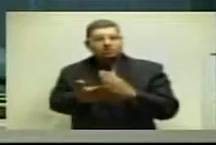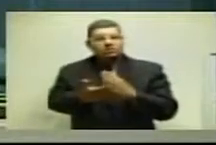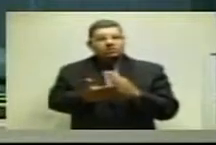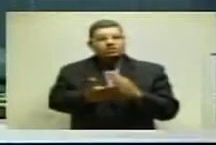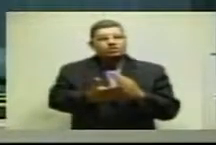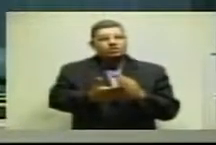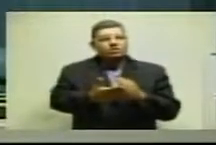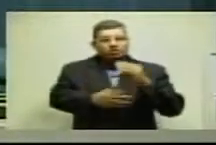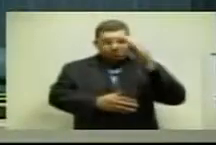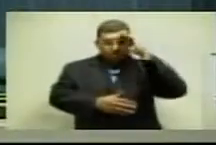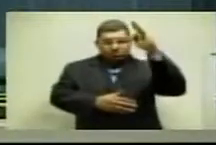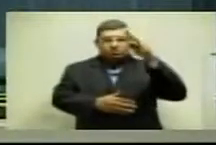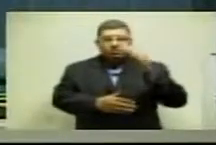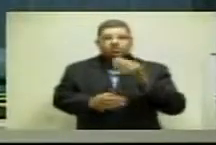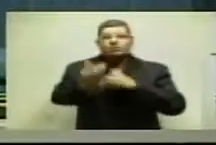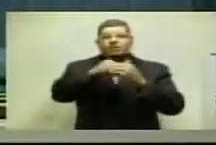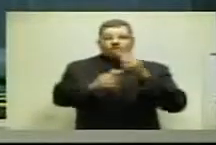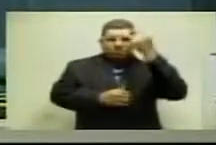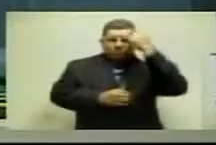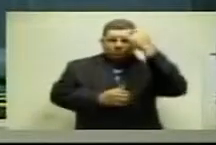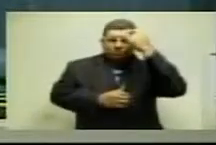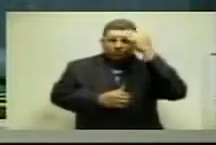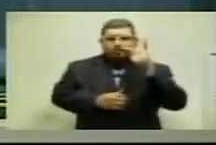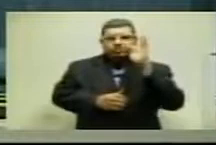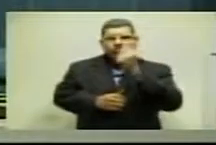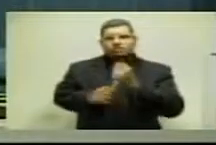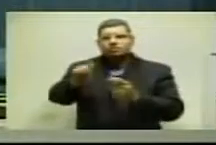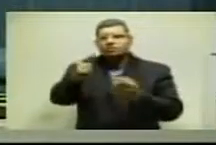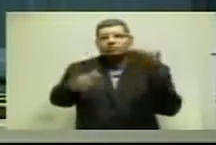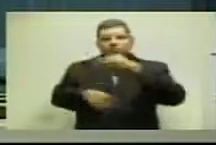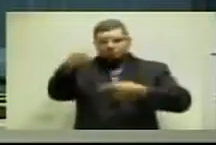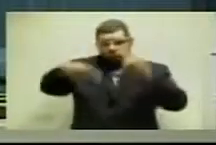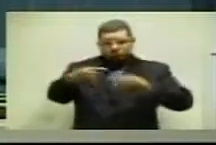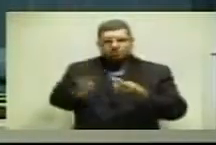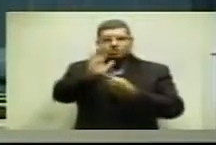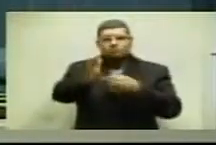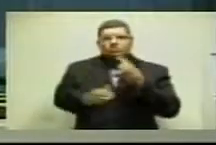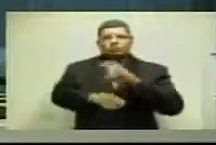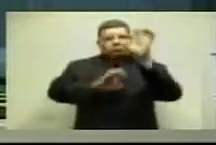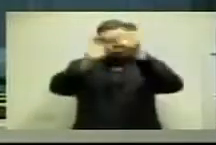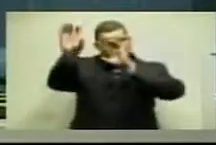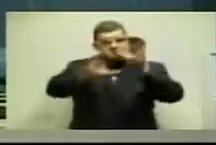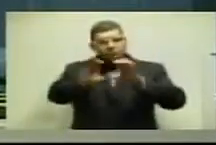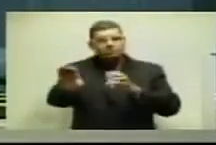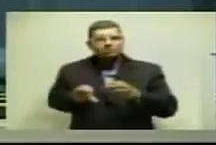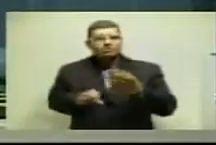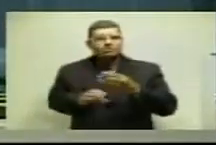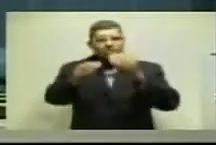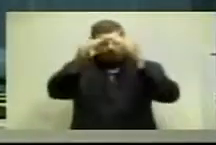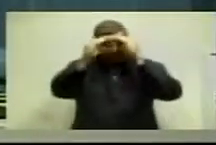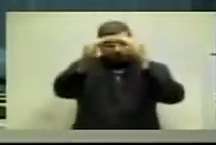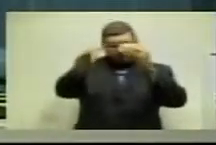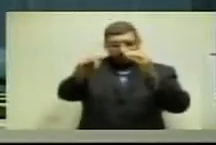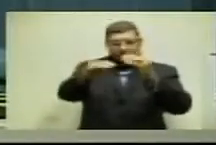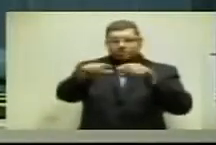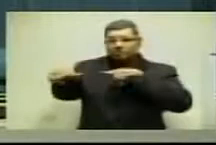do período militar sob uma lógica geopolítica, de ocupar a nossa região, de